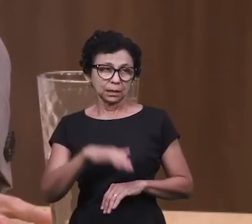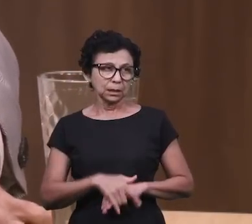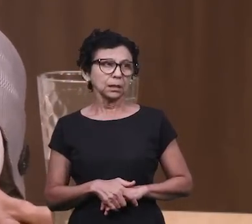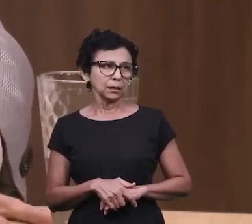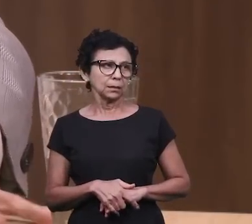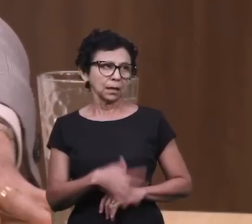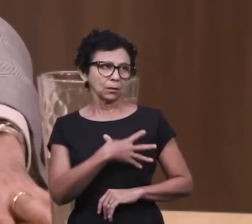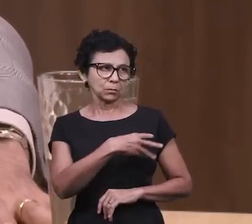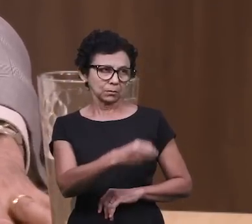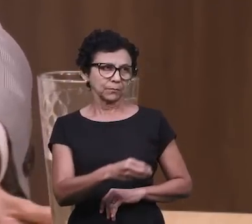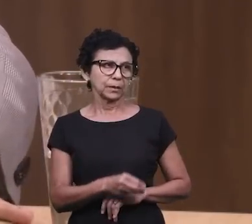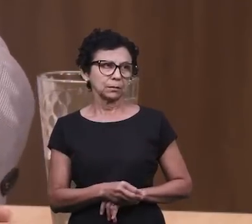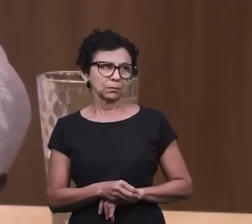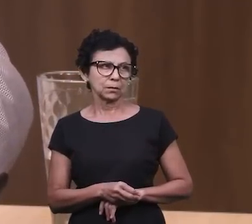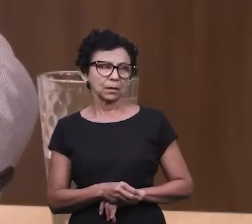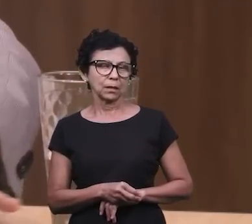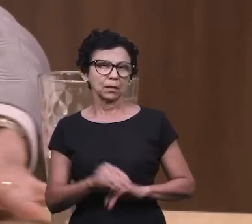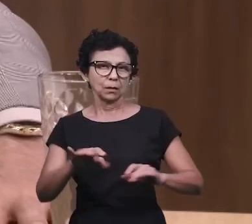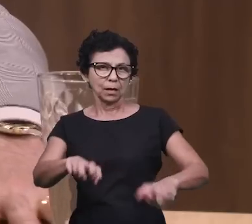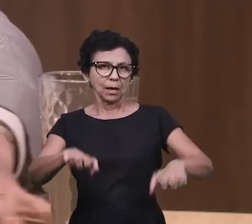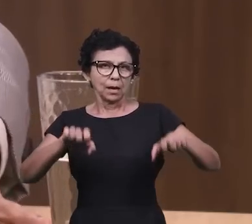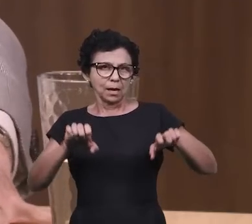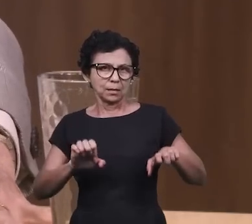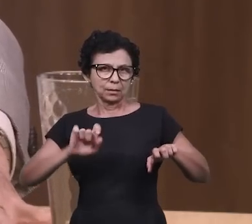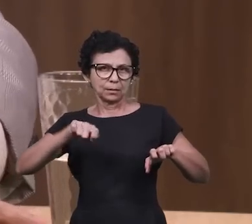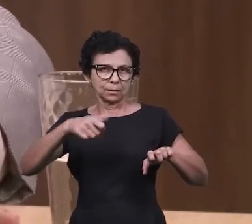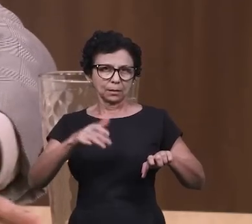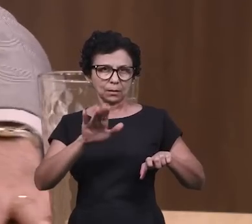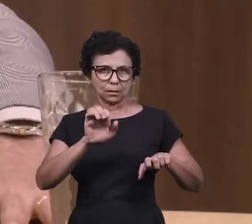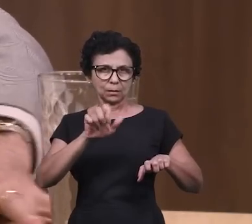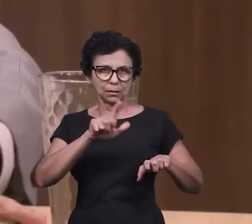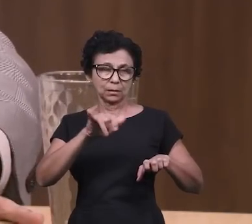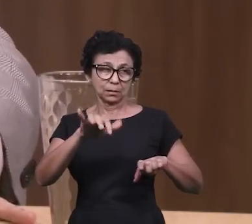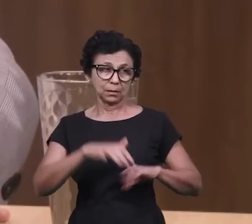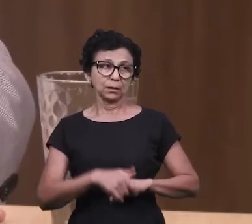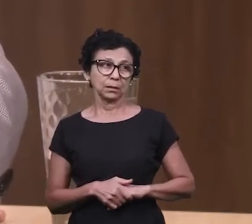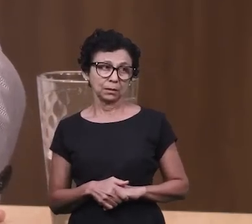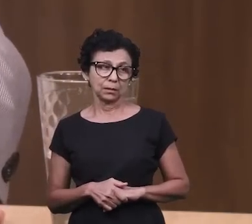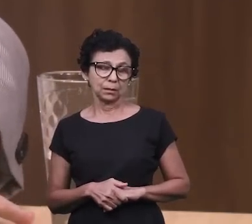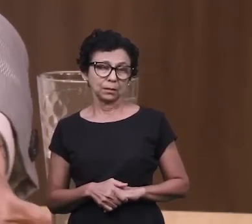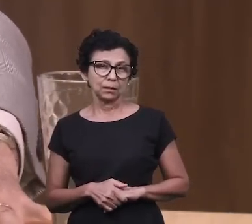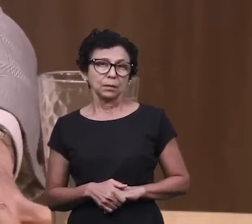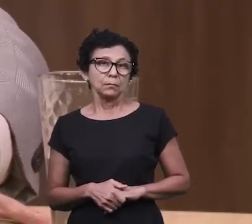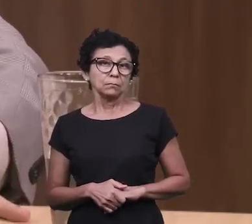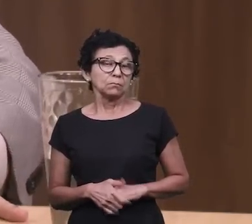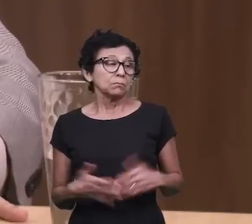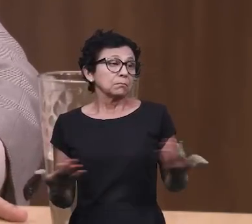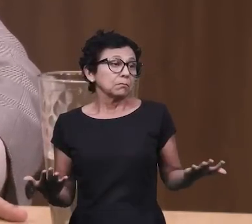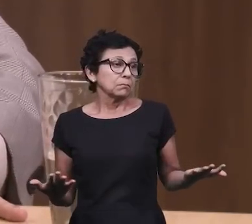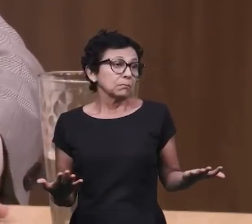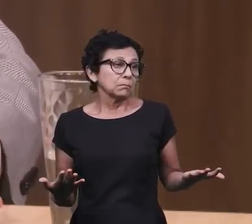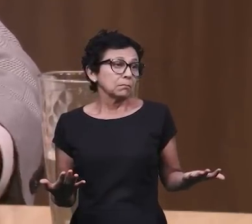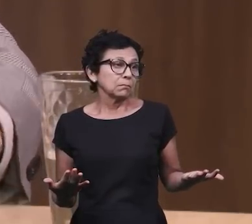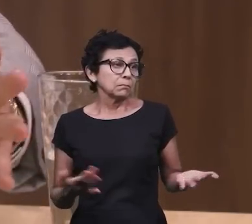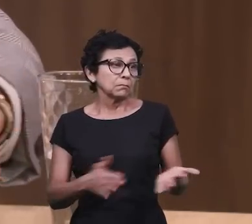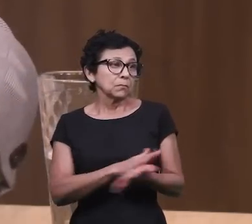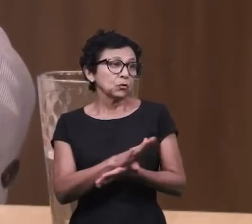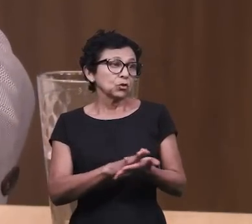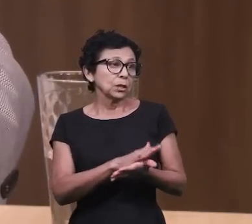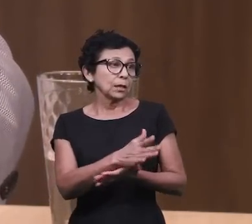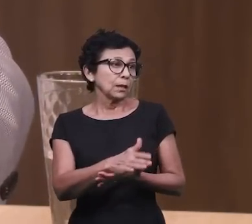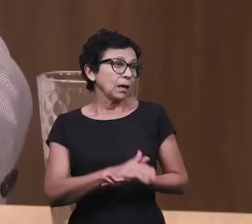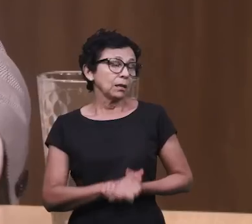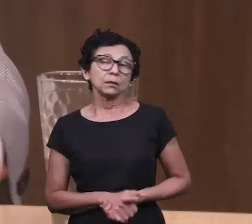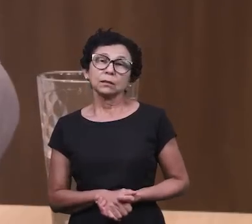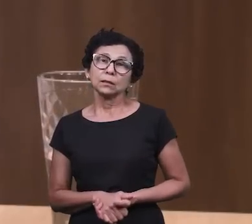da casa de Eli, dos filhos dele, né? Onde eles participavam, os sacrifícios dele, não tinha mais nada para ser realizado, então Deus tinha que fazer o